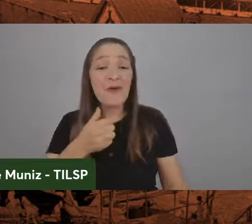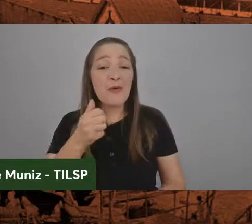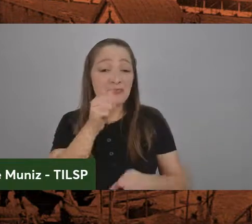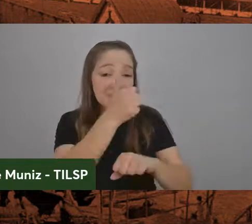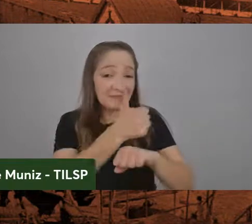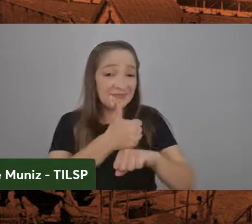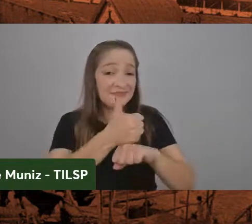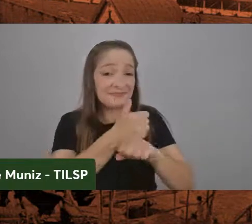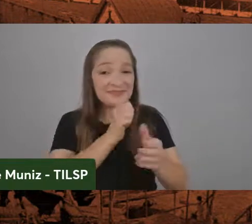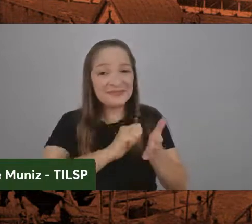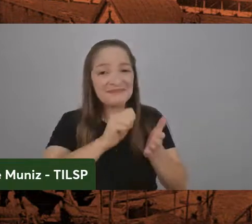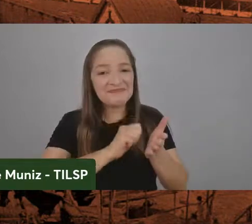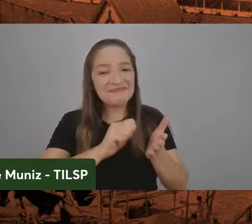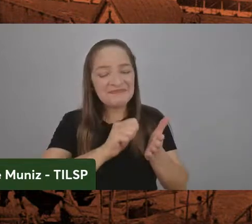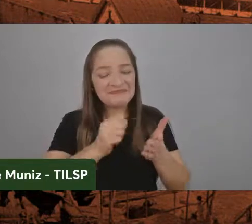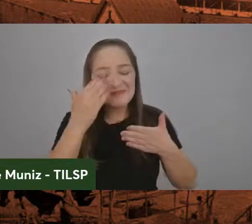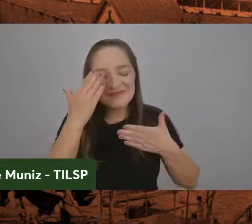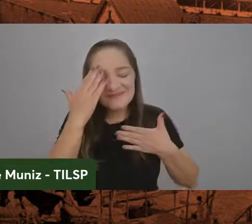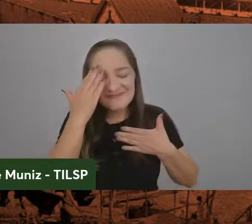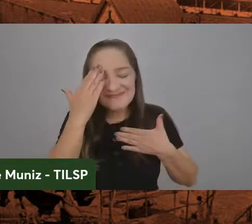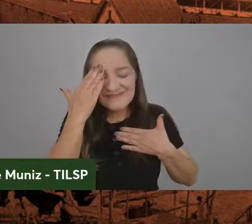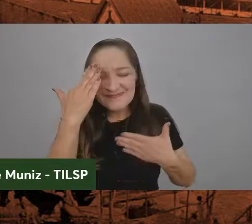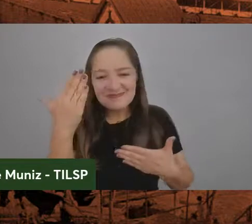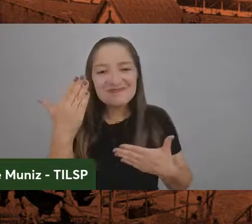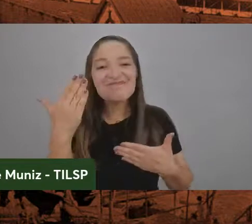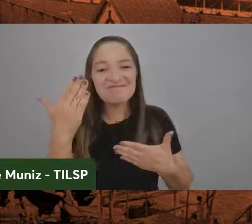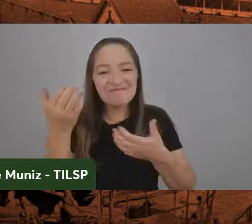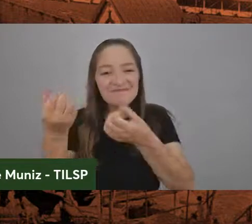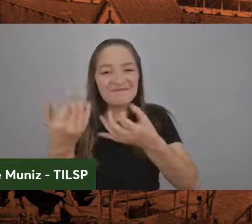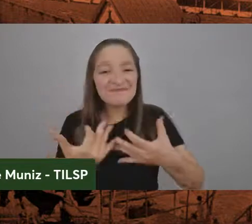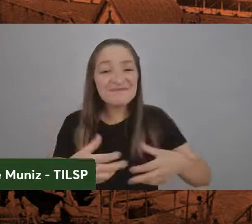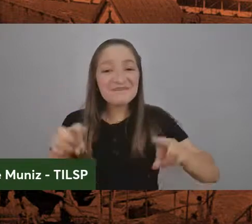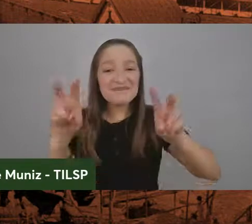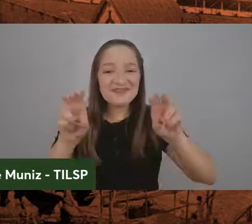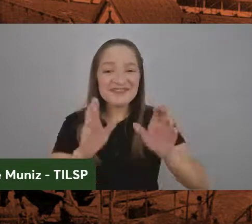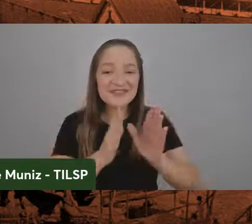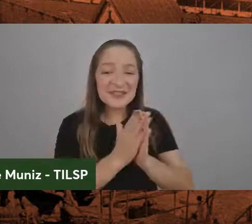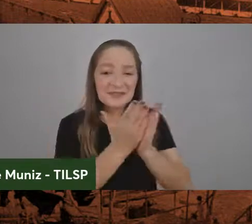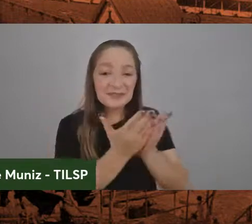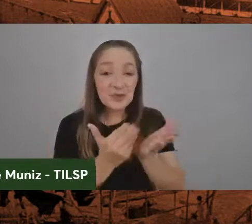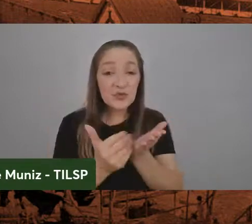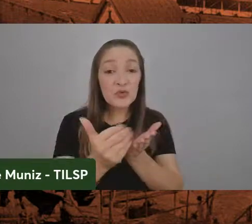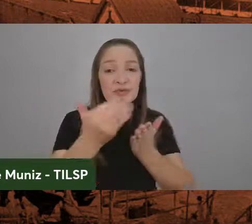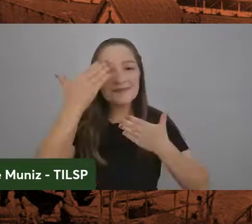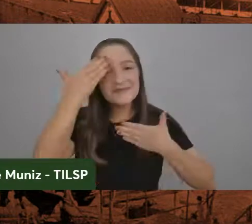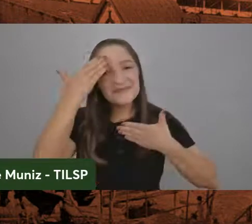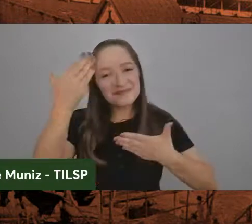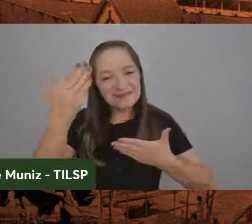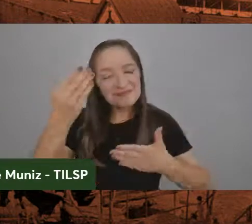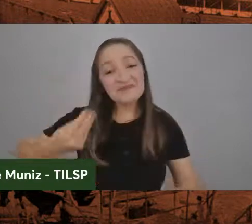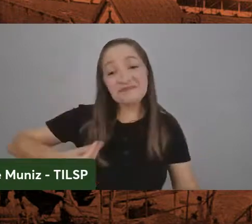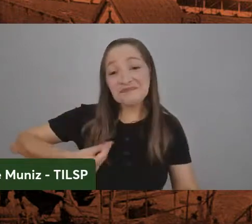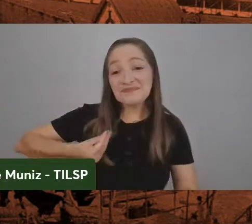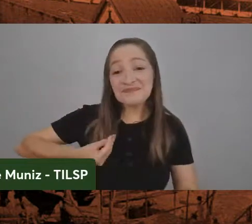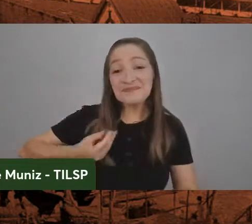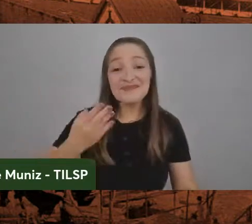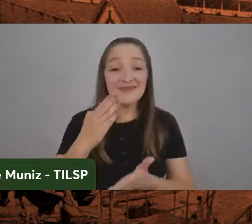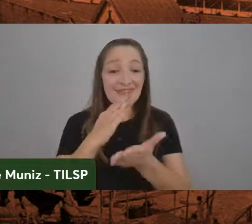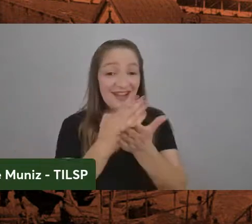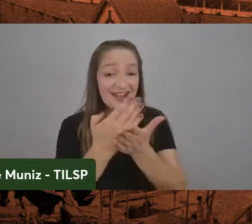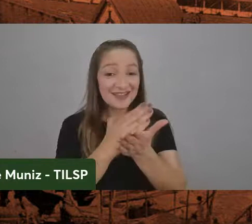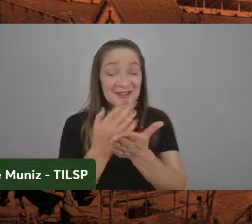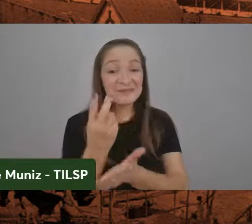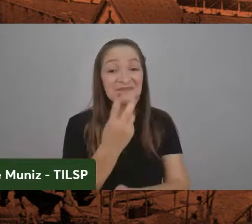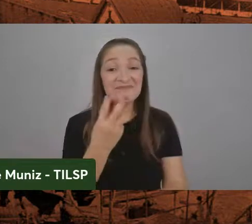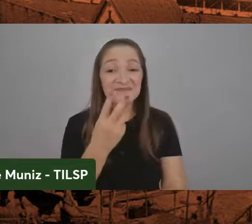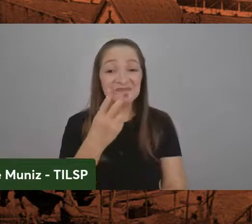para falar desse livro. Eu quero começar agradecendo, então, a presença da Eliane e do Ednilson, que são os